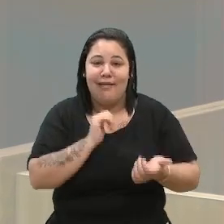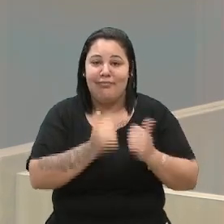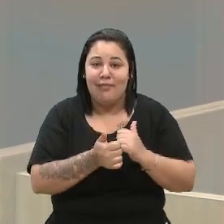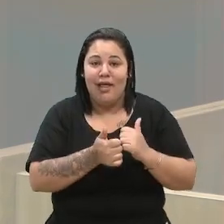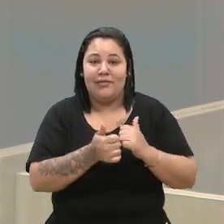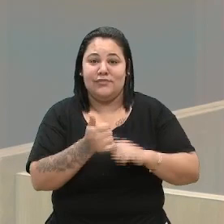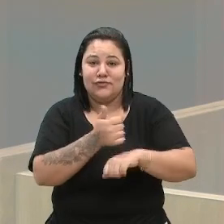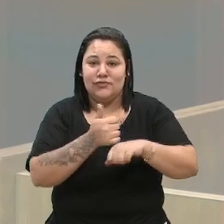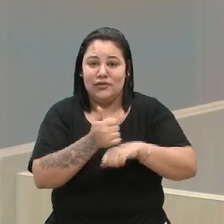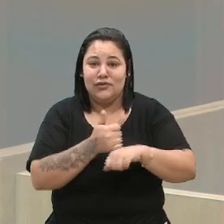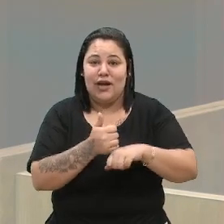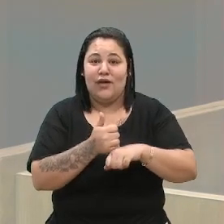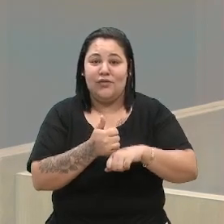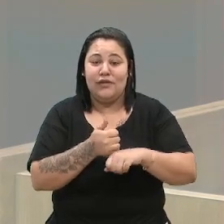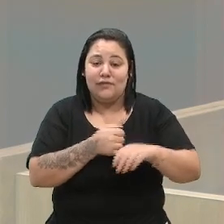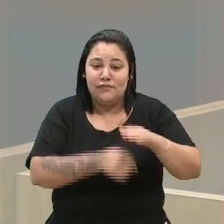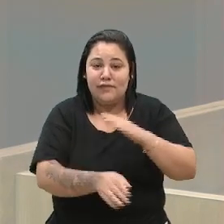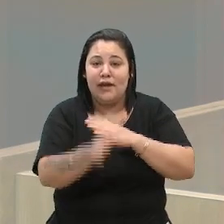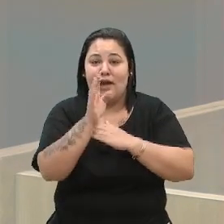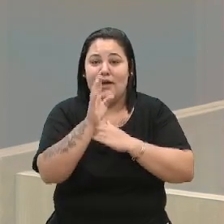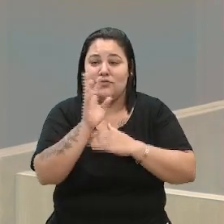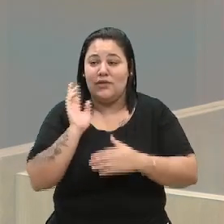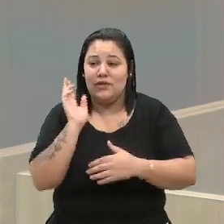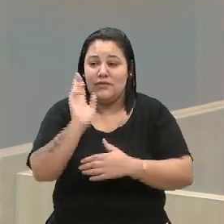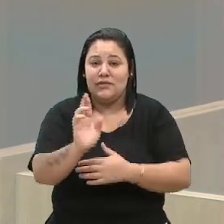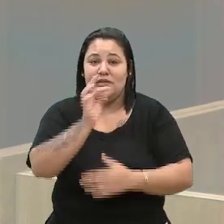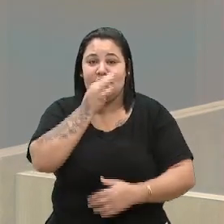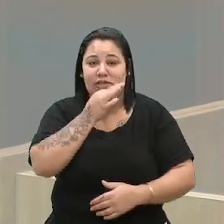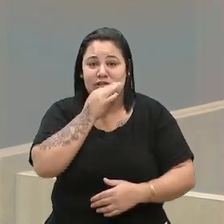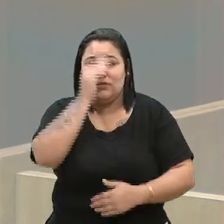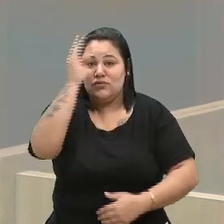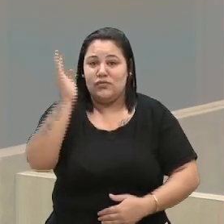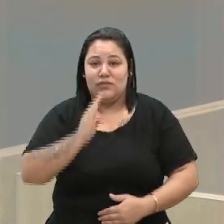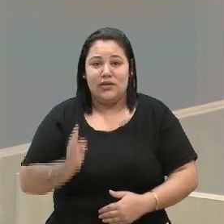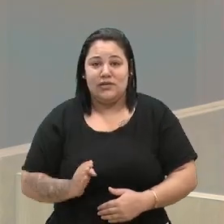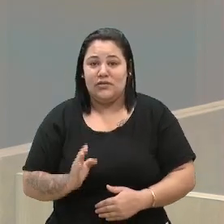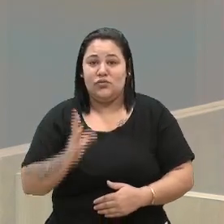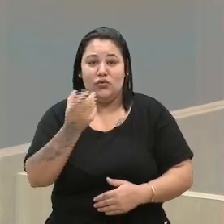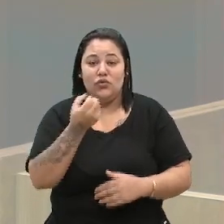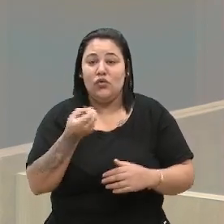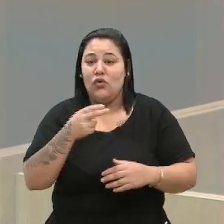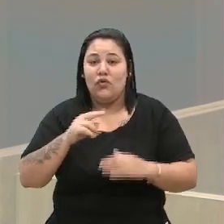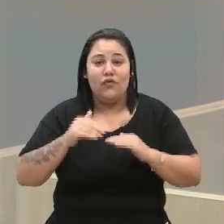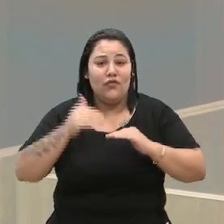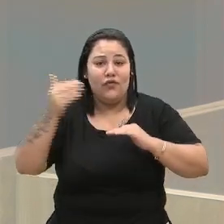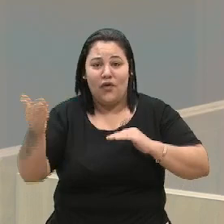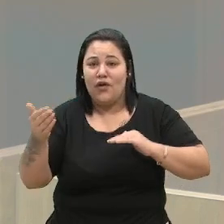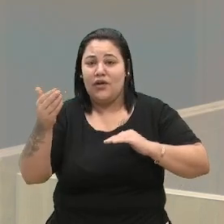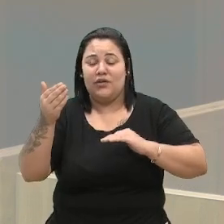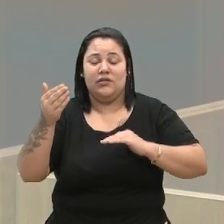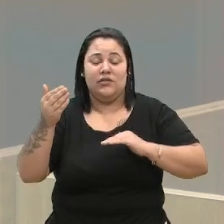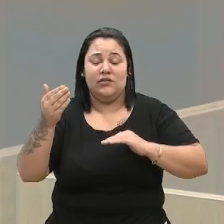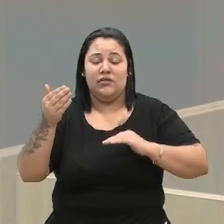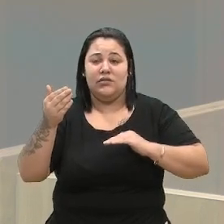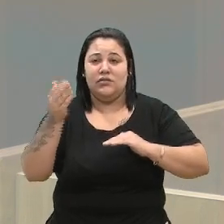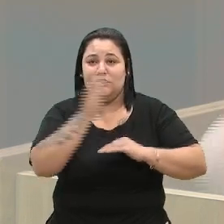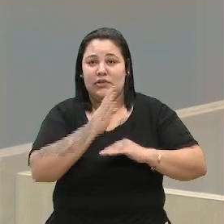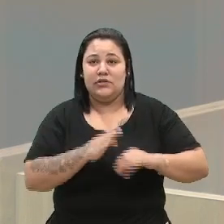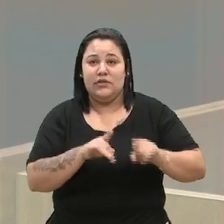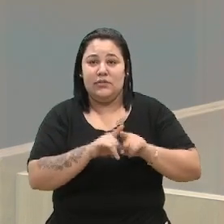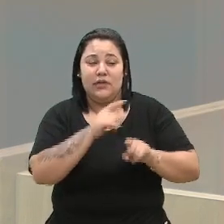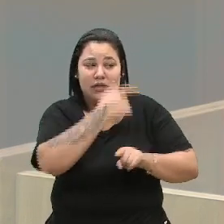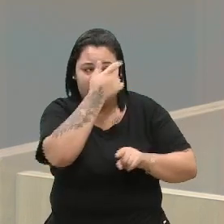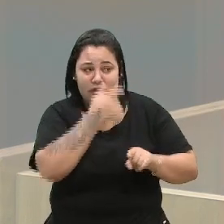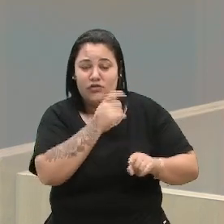vão representar Caxias do Sul a nível nacional, internacional. E o professor, acho que Zanquim pode